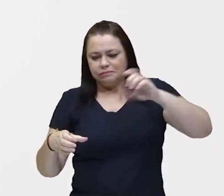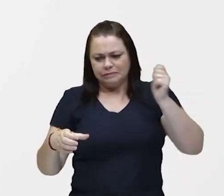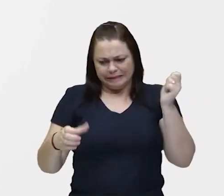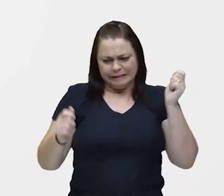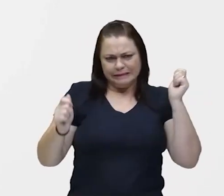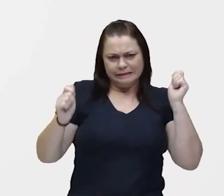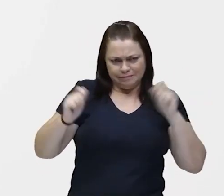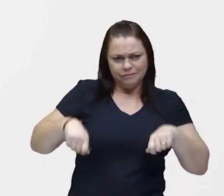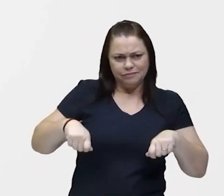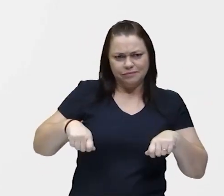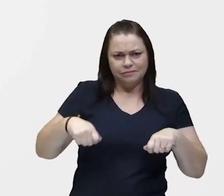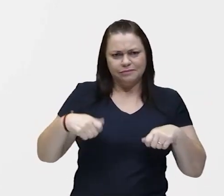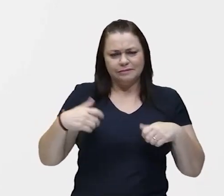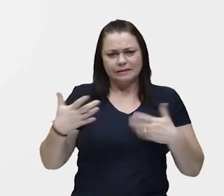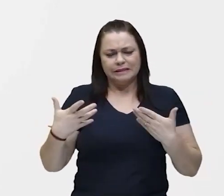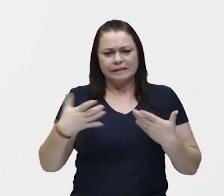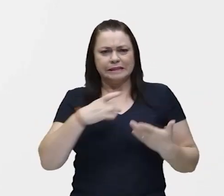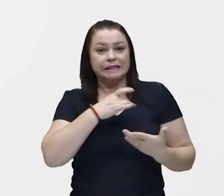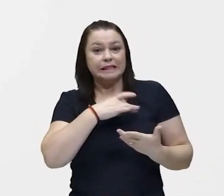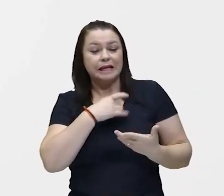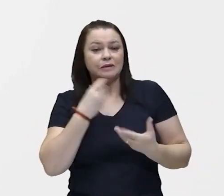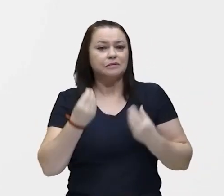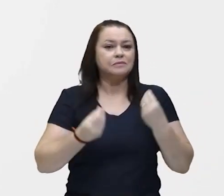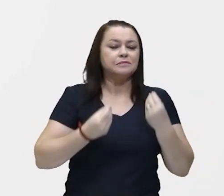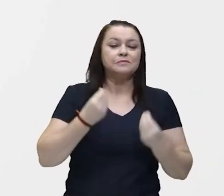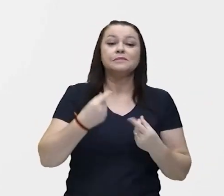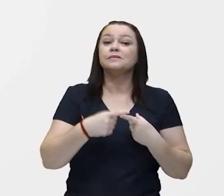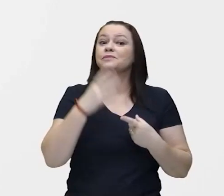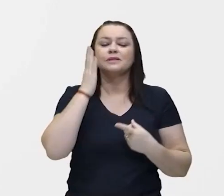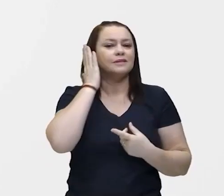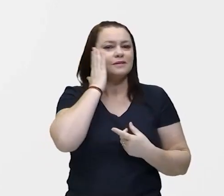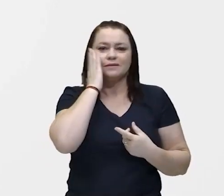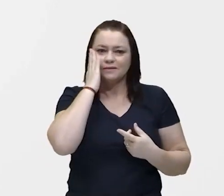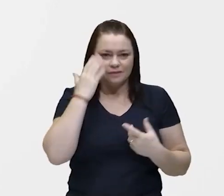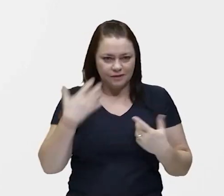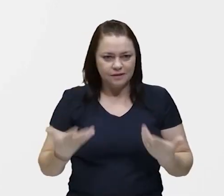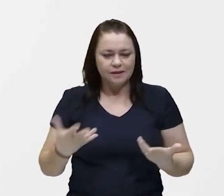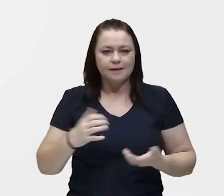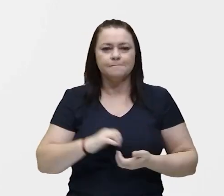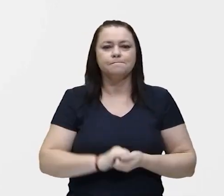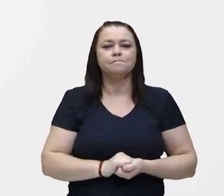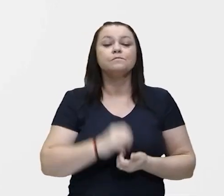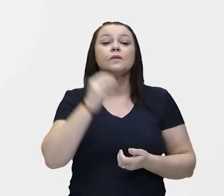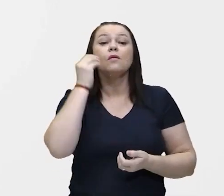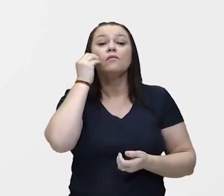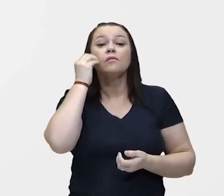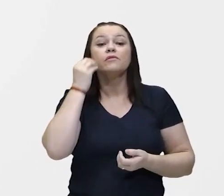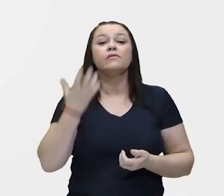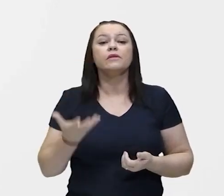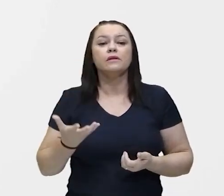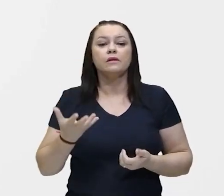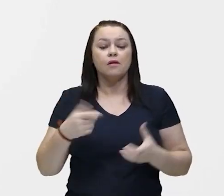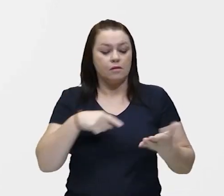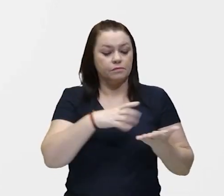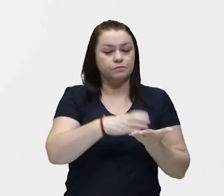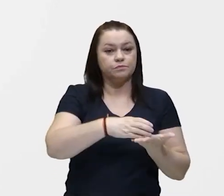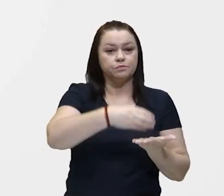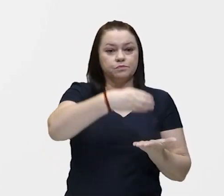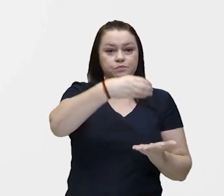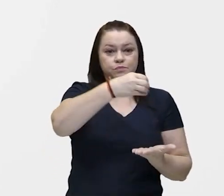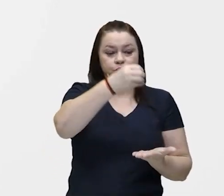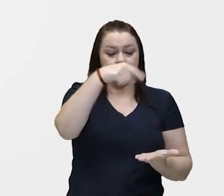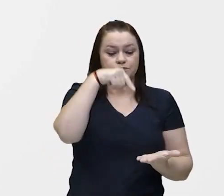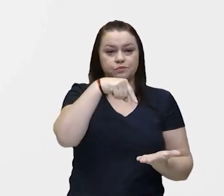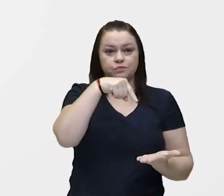para receber todo o líquido sem derramar. De olho aí na jarra e no litro. Verifique o